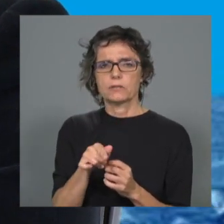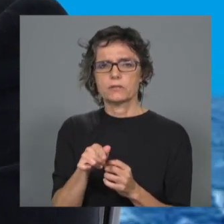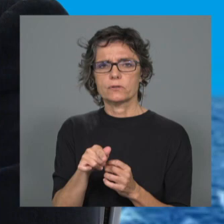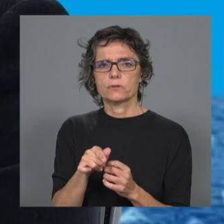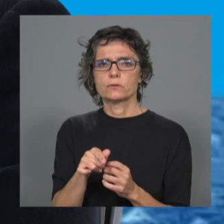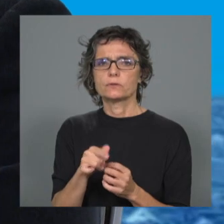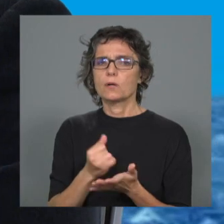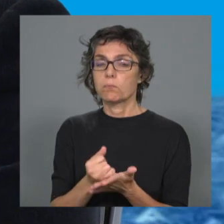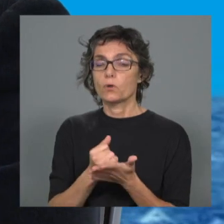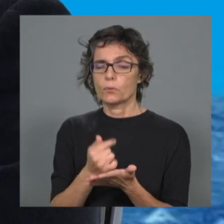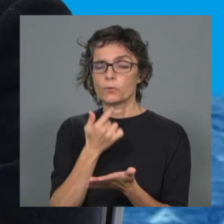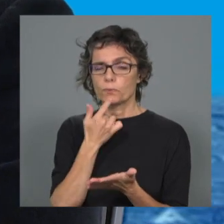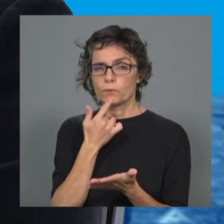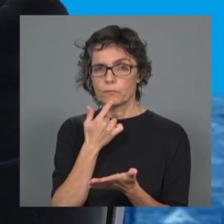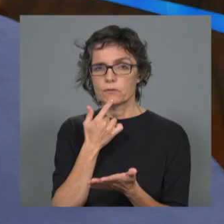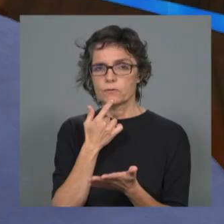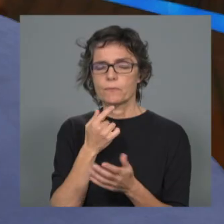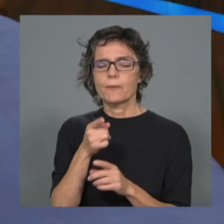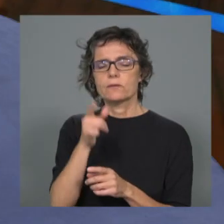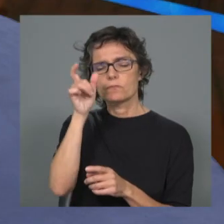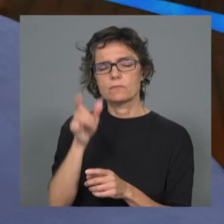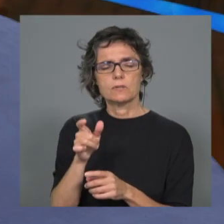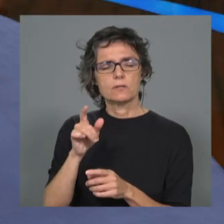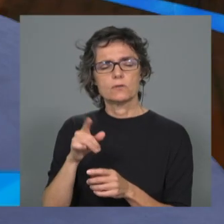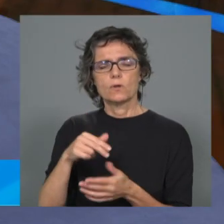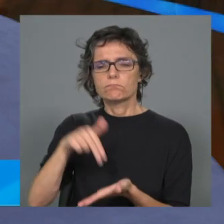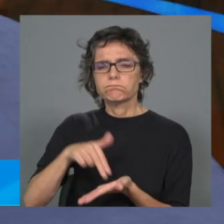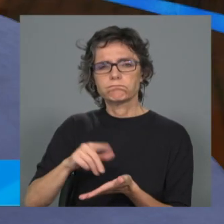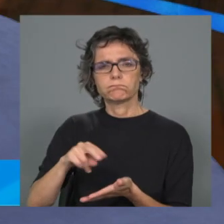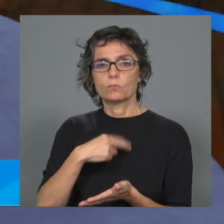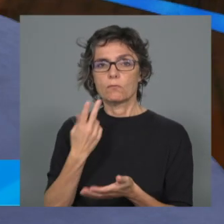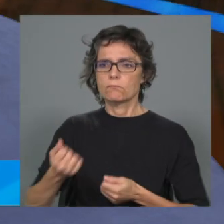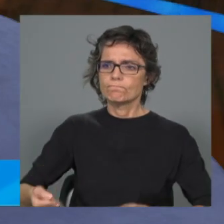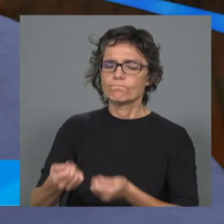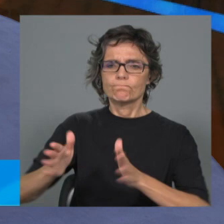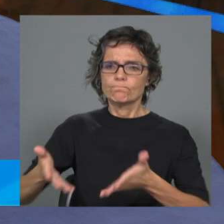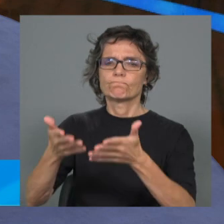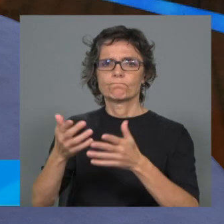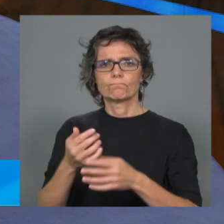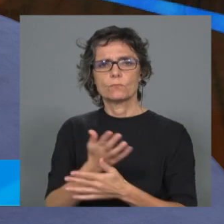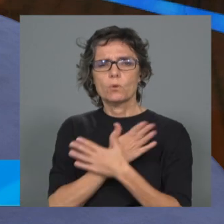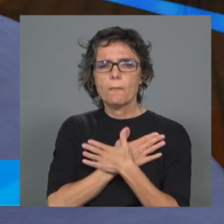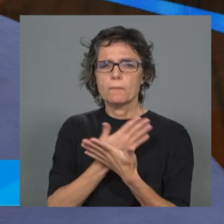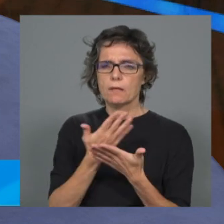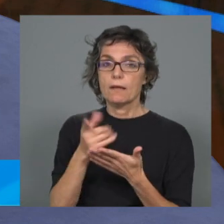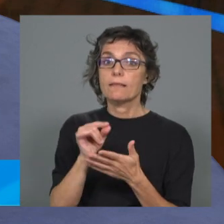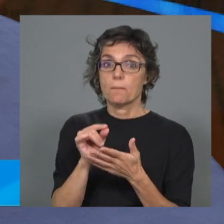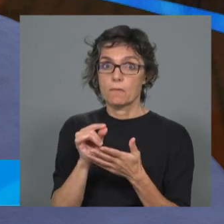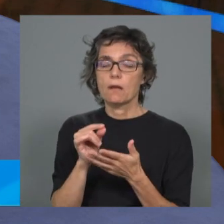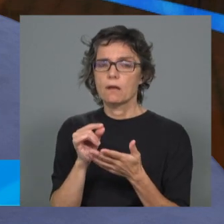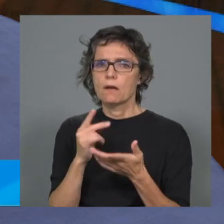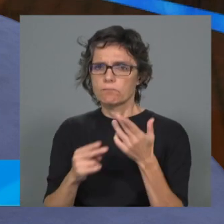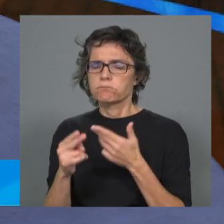muito apoio desde o início. E era uma pessoa sempre presente, uma voz muito ativa, muito presente, muito amiga e muito crítica ao mesmo tempo, o